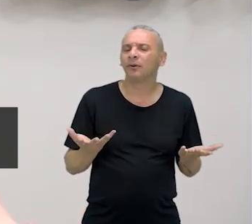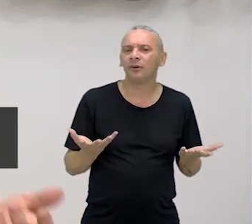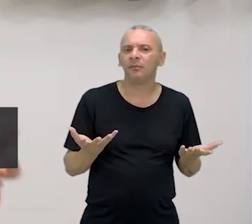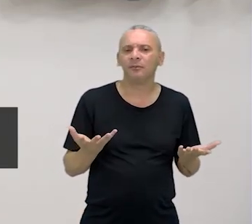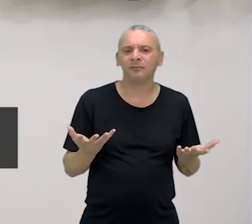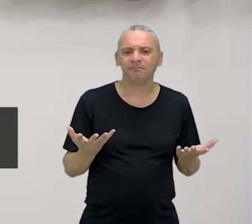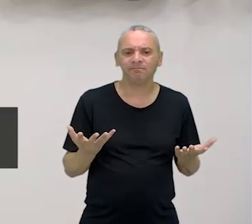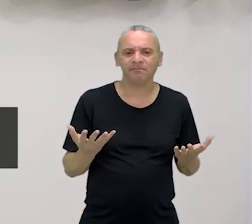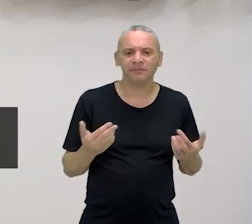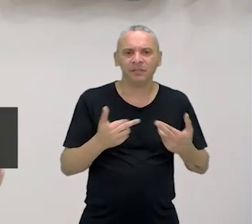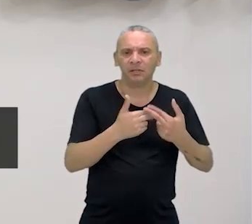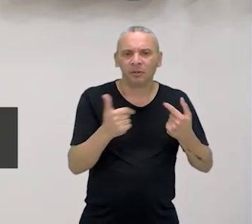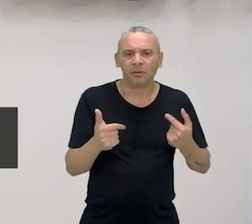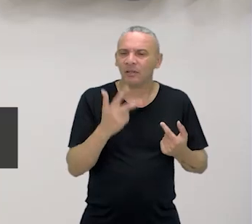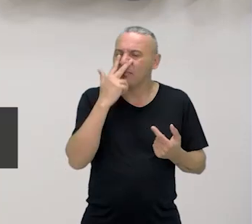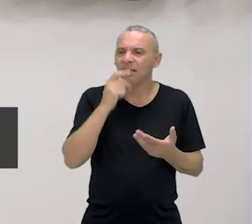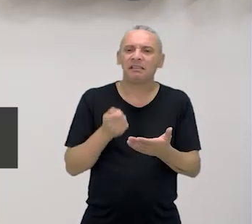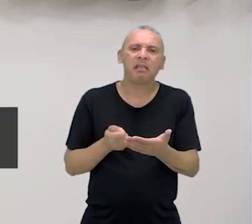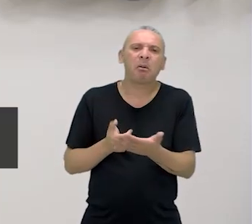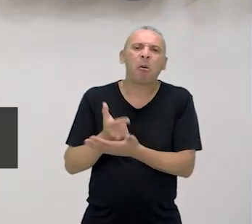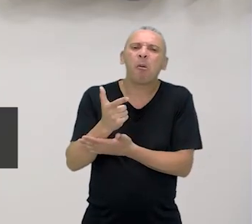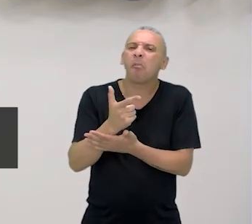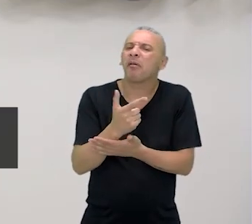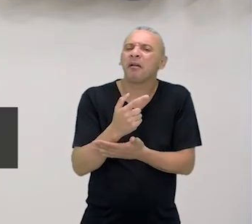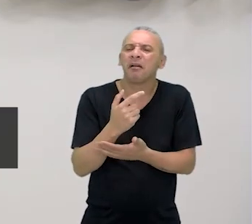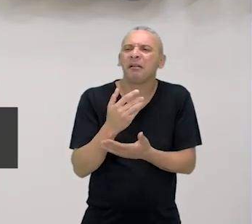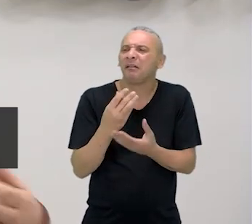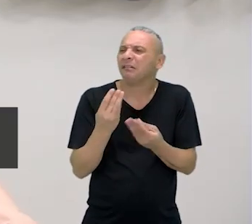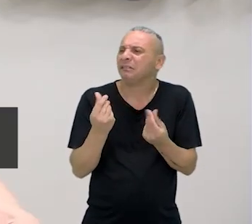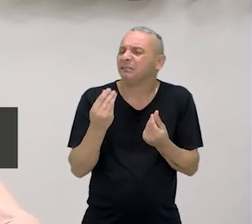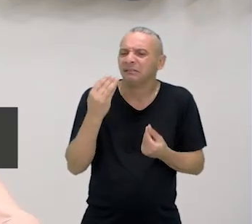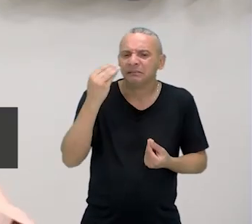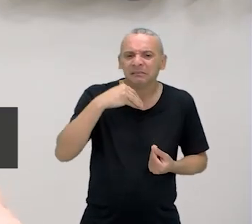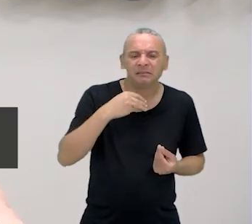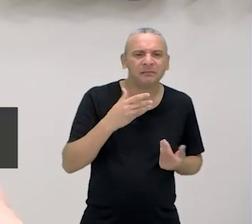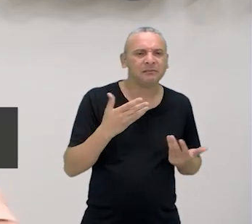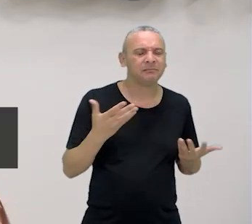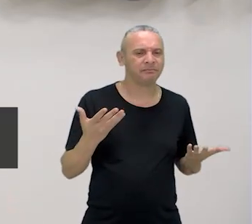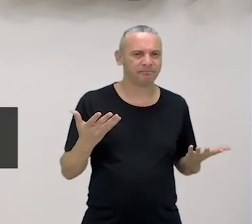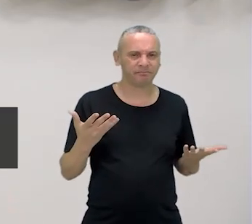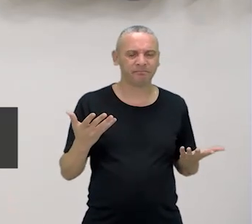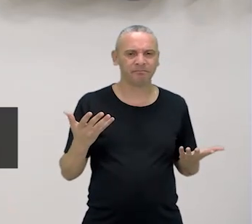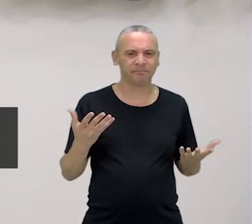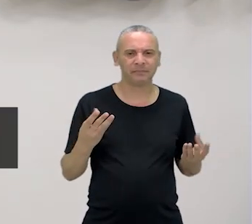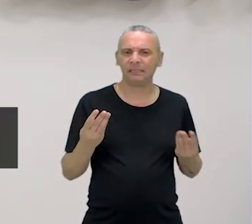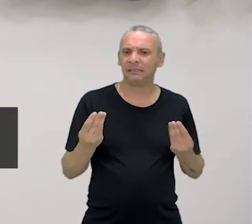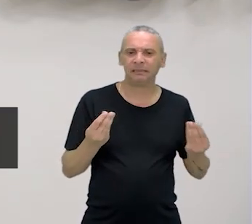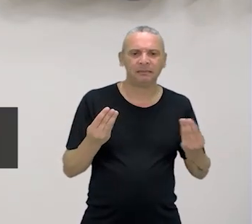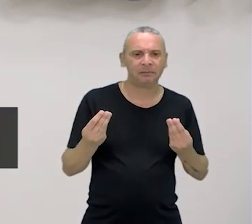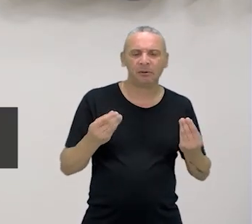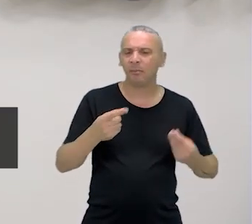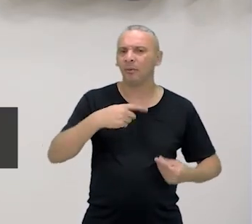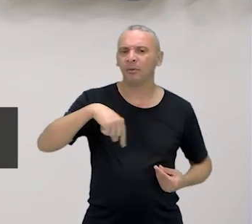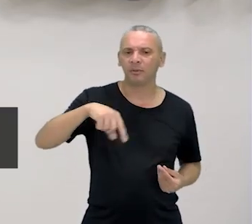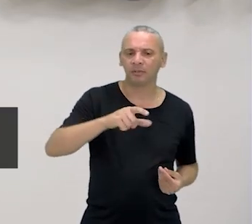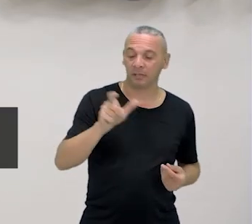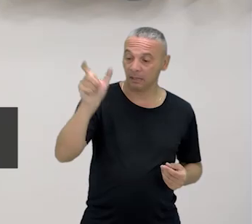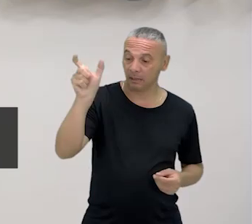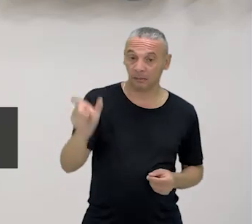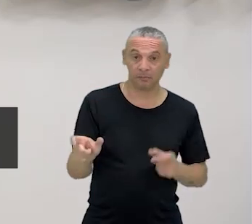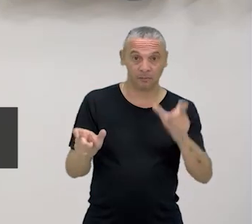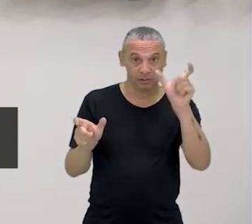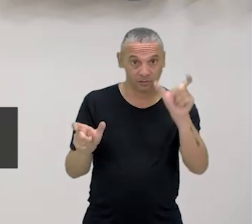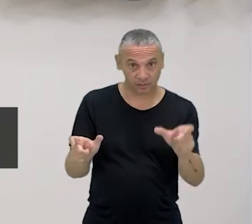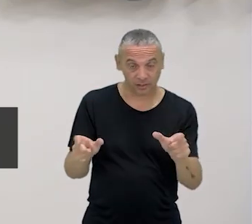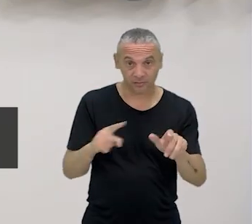com uma coisa que você compra, como comprasse uma camiseta, como comprasse uma casa. E como os personagens que são